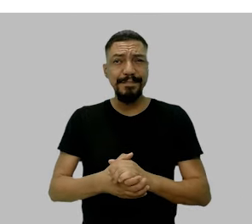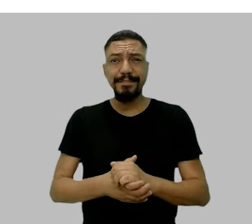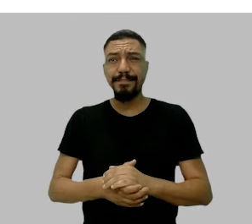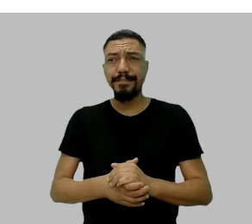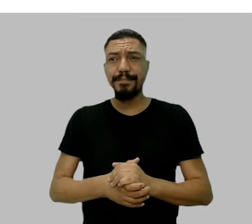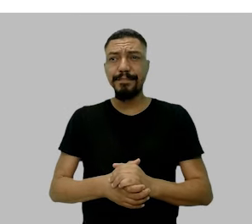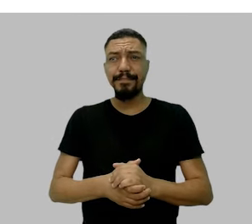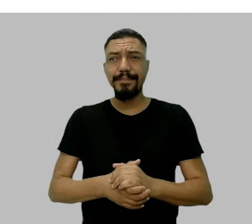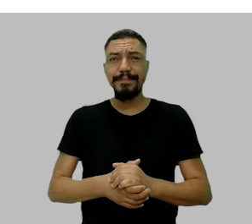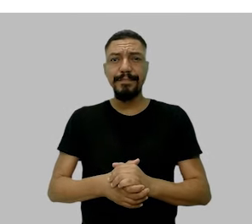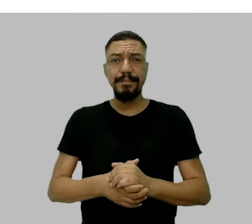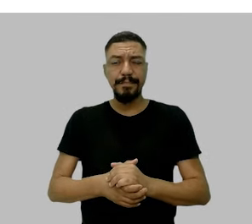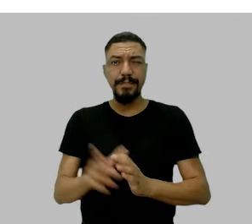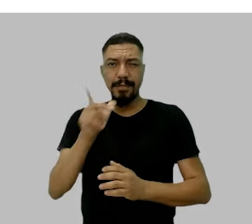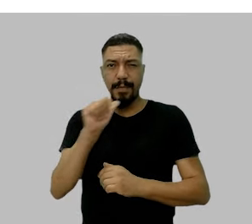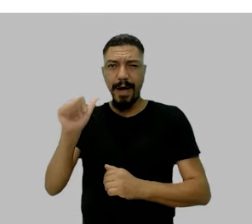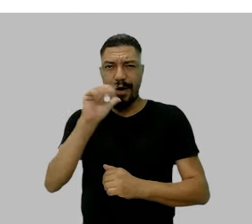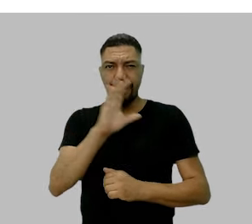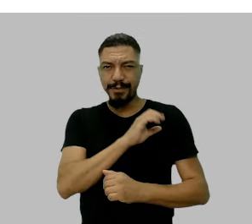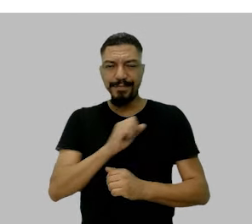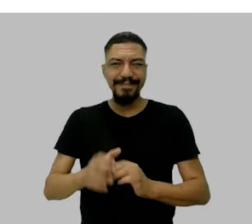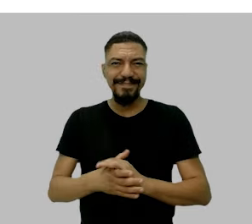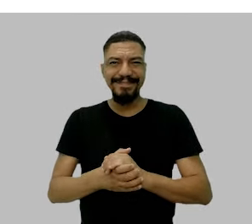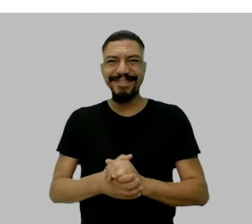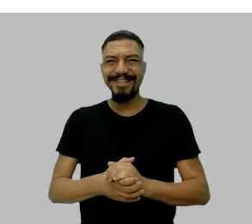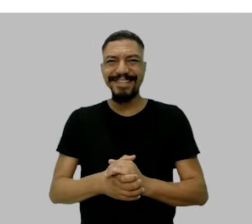Enquanto isso, eu tomo água. É uma pausa estratégica.